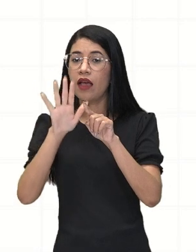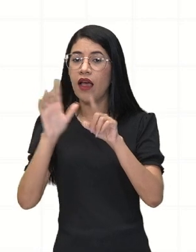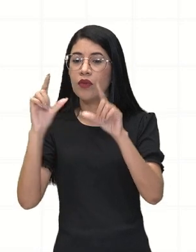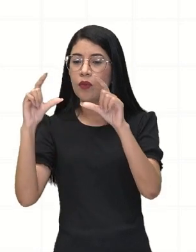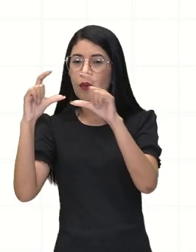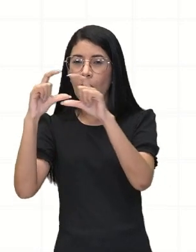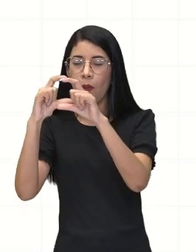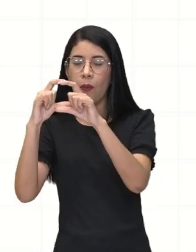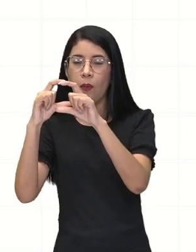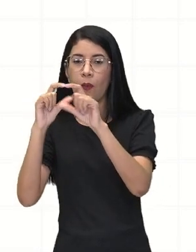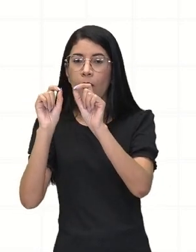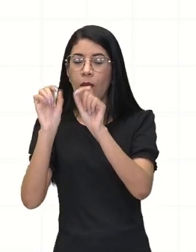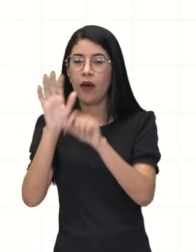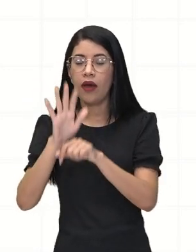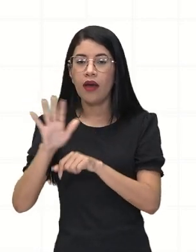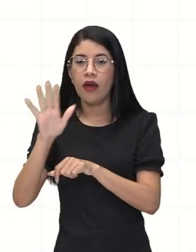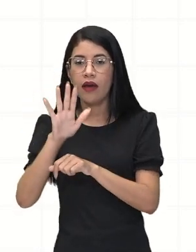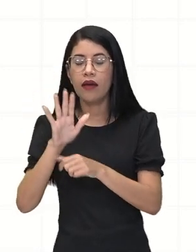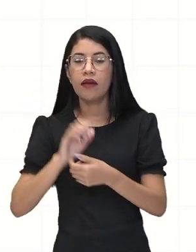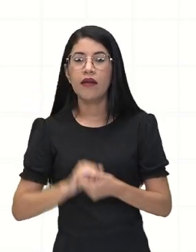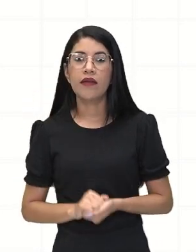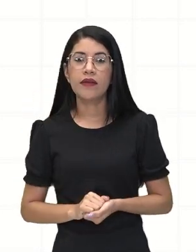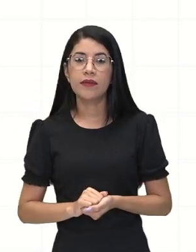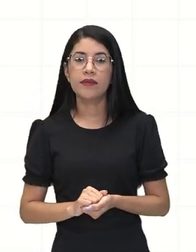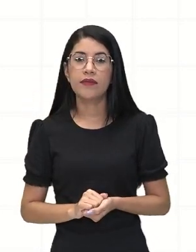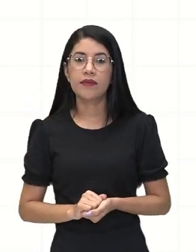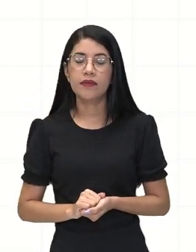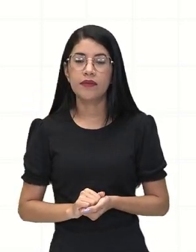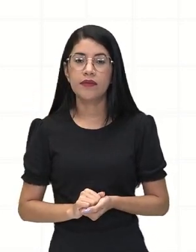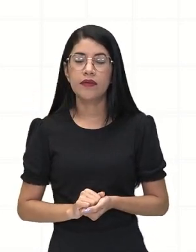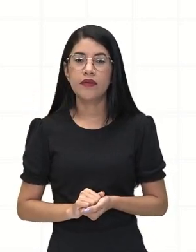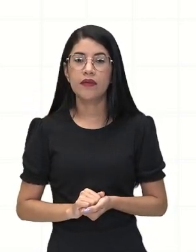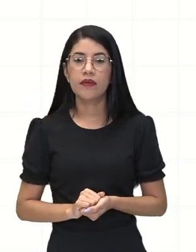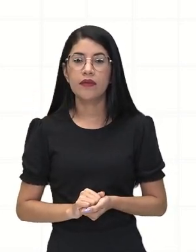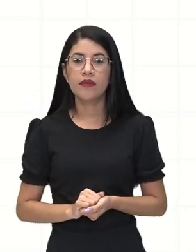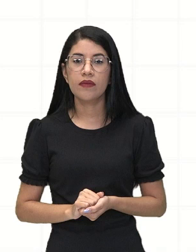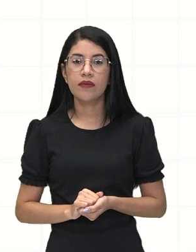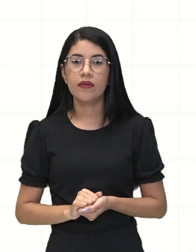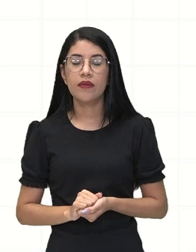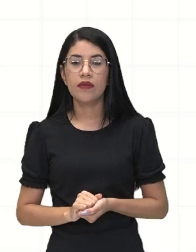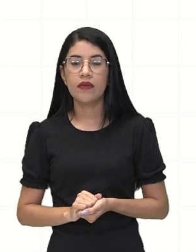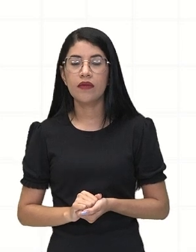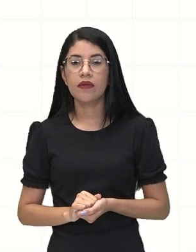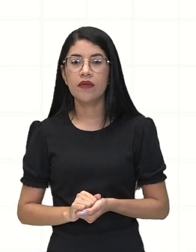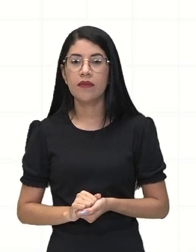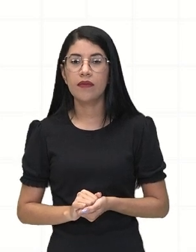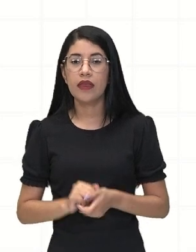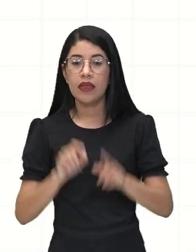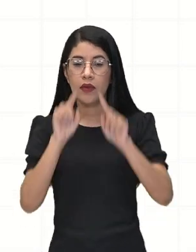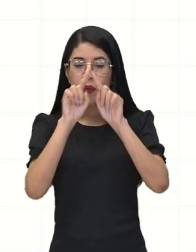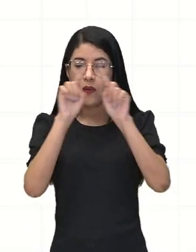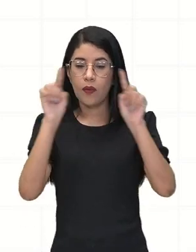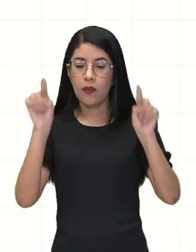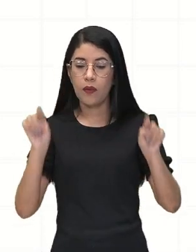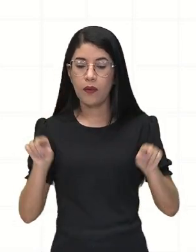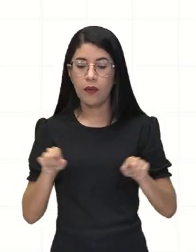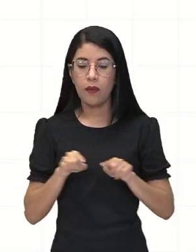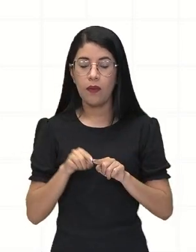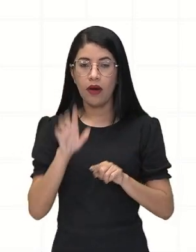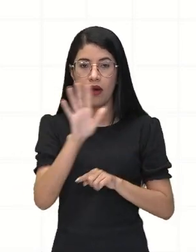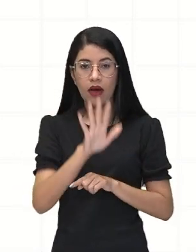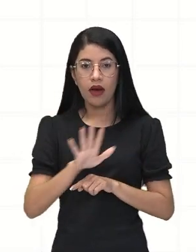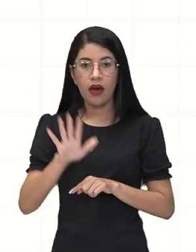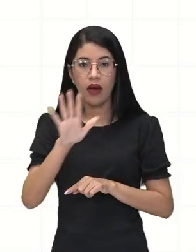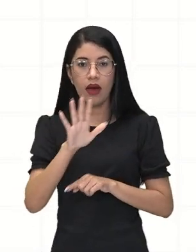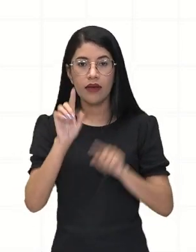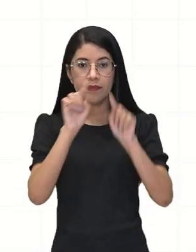quadrado completo? Seria tamanho x mais y Beleza? Por que que eu estou chamando